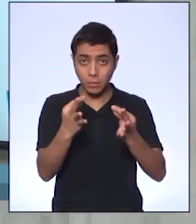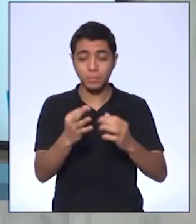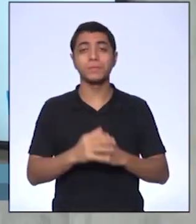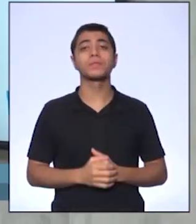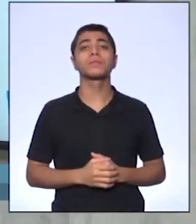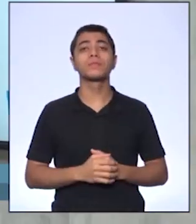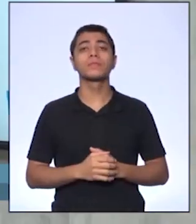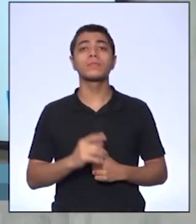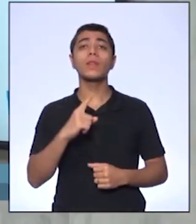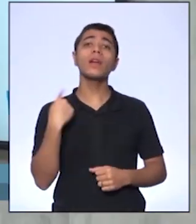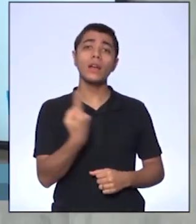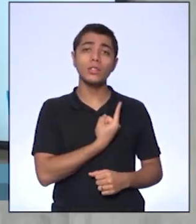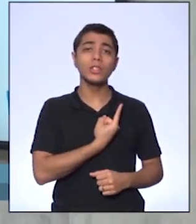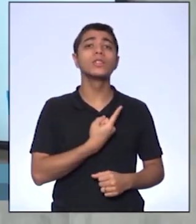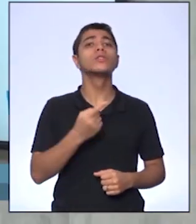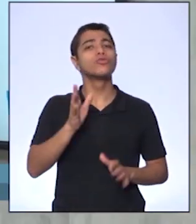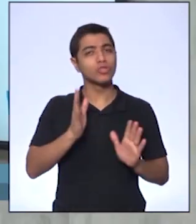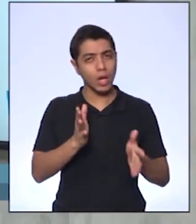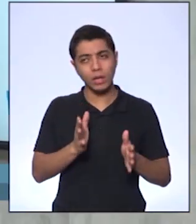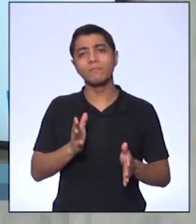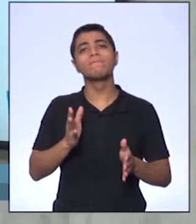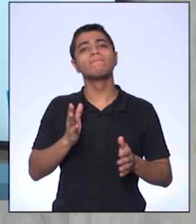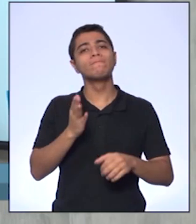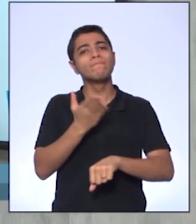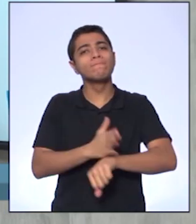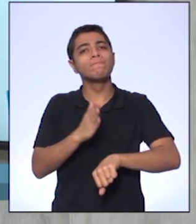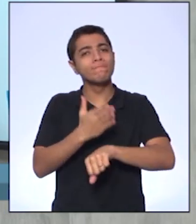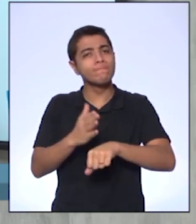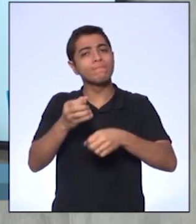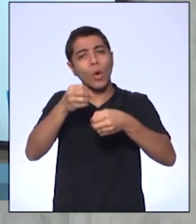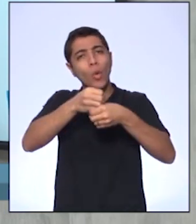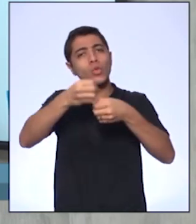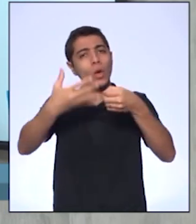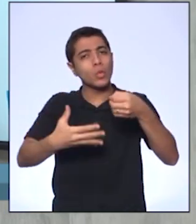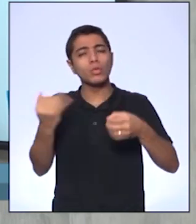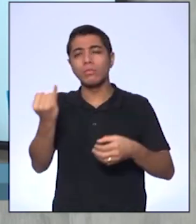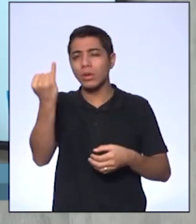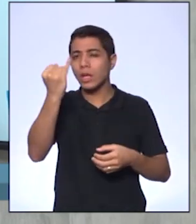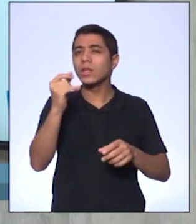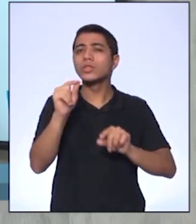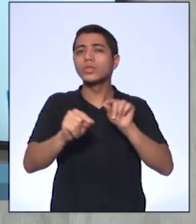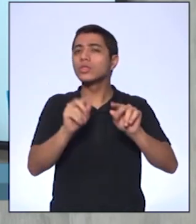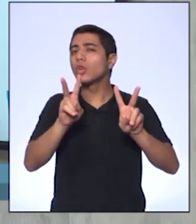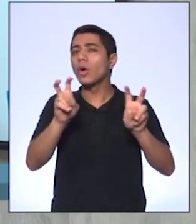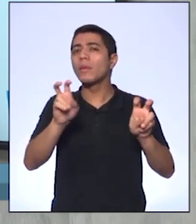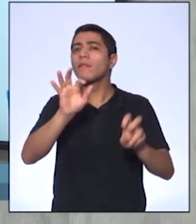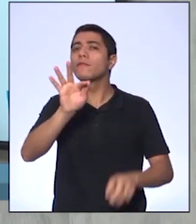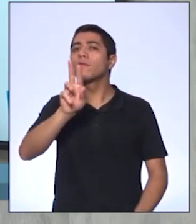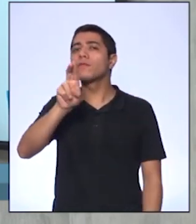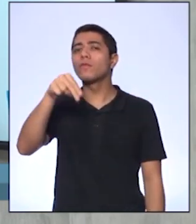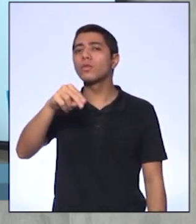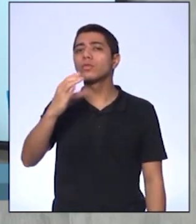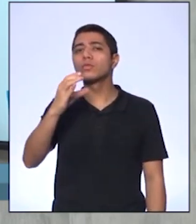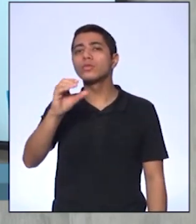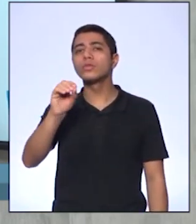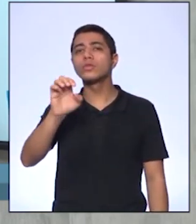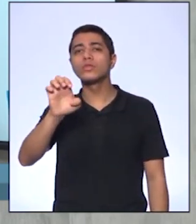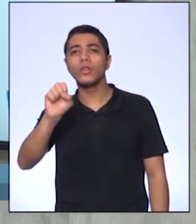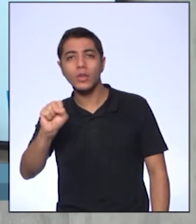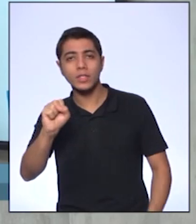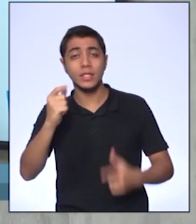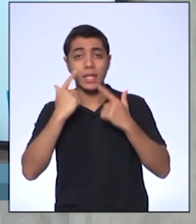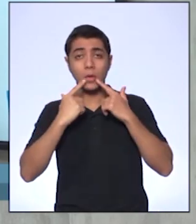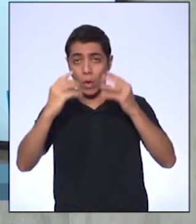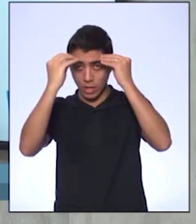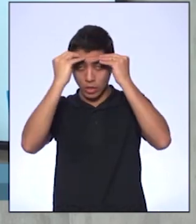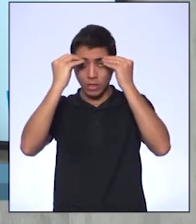por uma função, por um conteúdo muito importante chamado Funções da Linguagem, está dentro de uma competência que é cobrada no Enem. Ano passado a gente encontrou